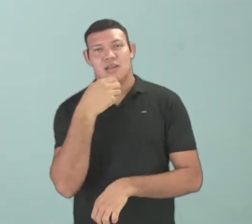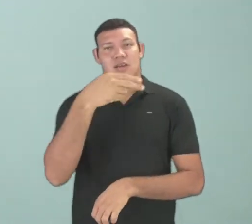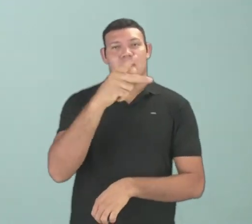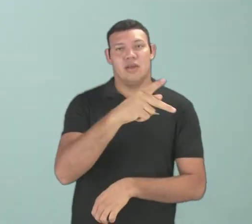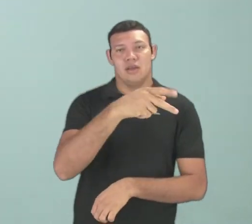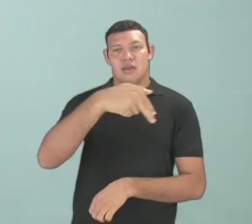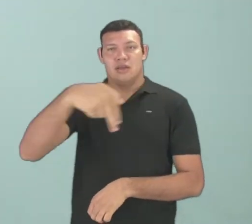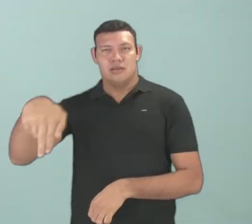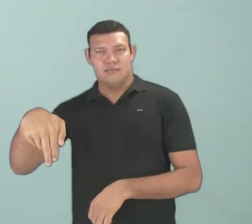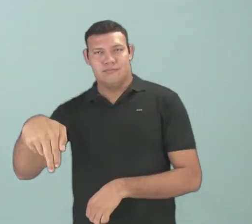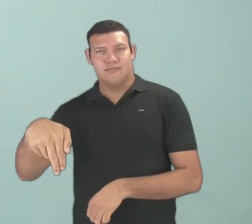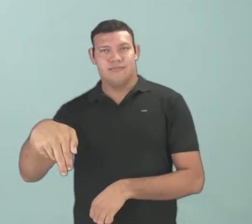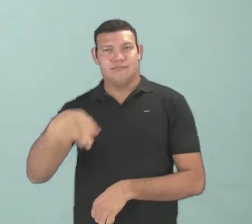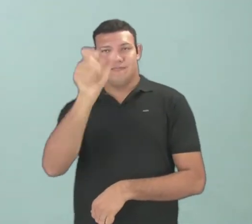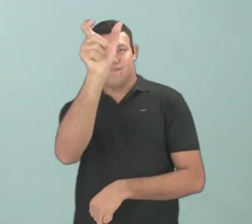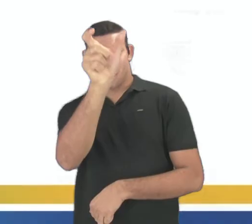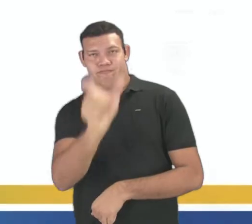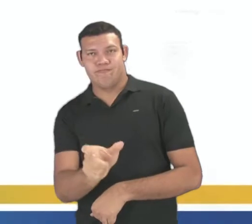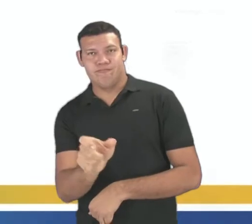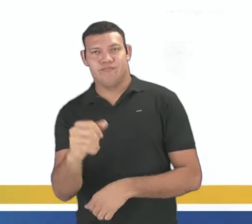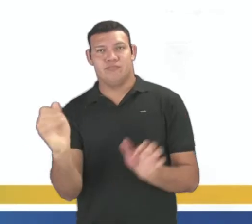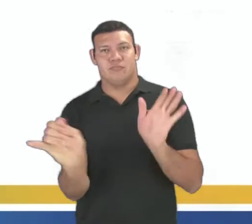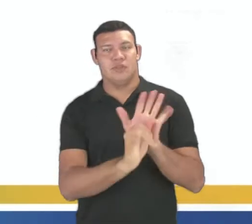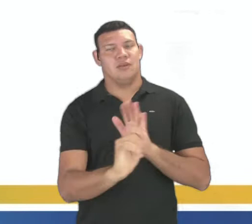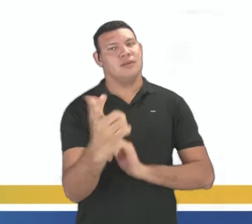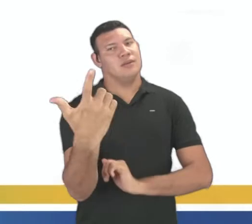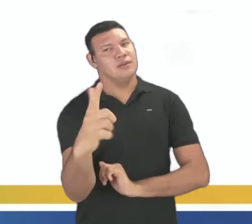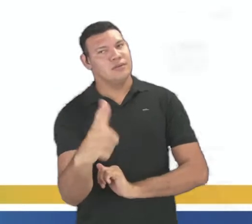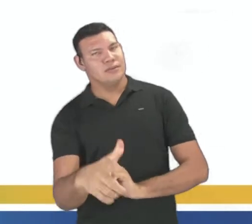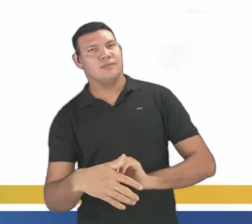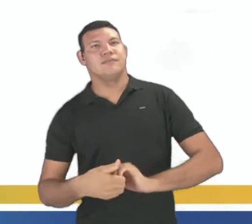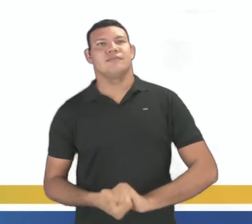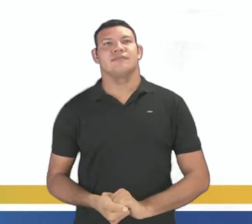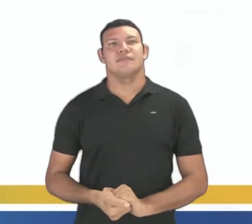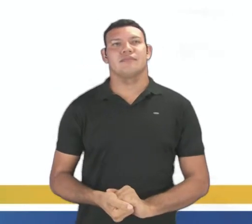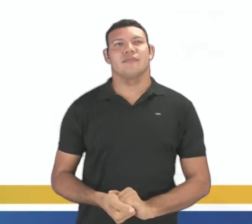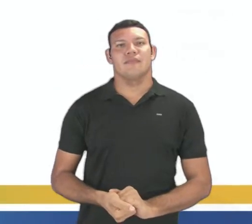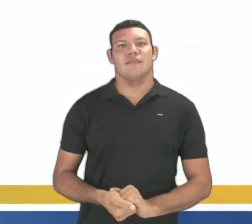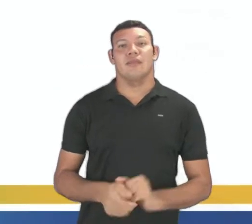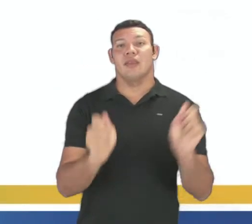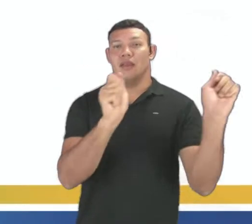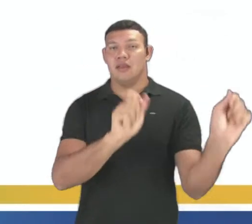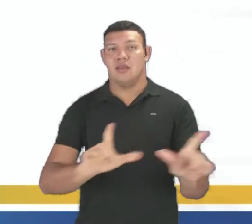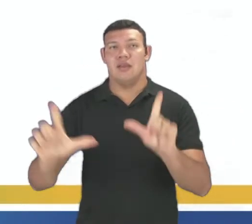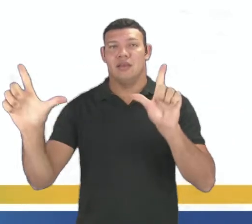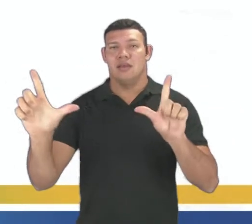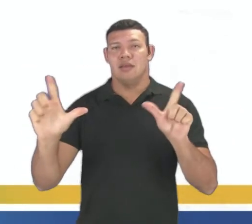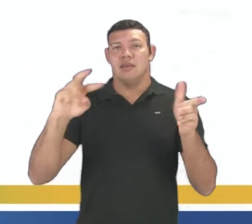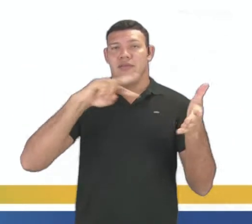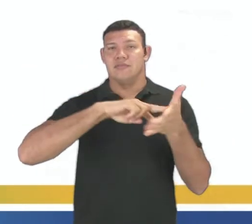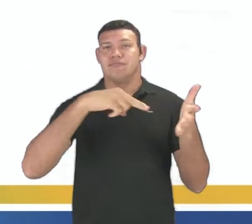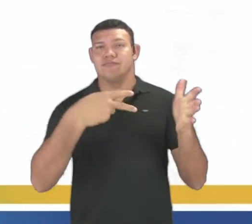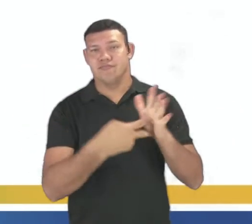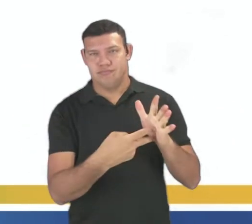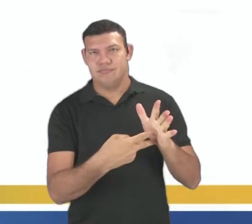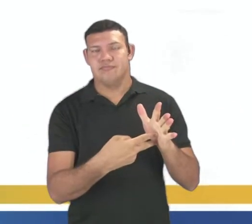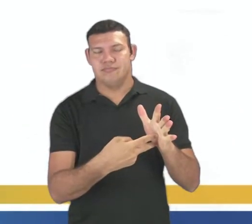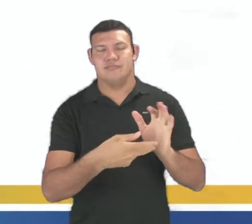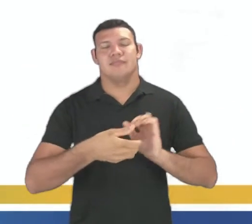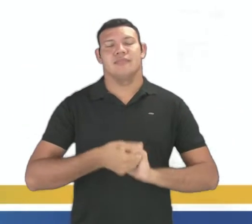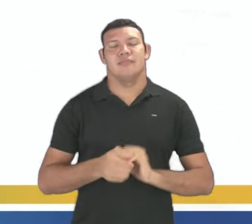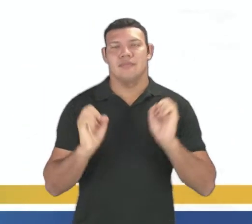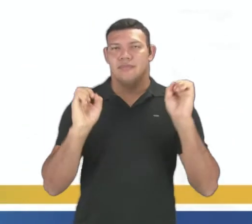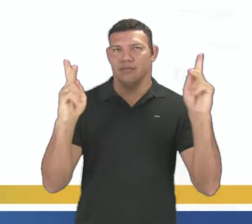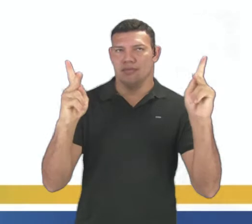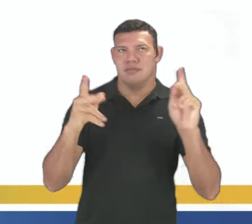ok? So, follow me. On the screen, we have the definition. Vamos ler um pouquinho sobre a definição, tudo